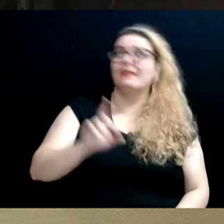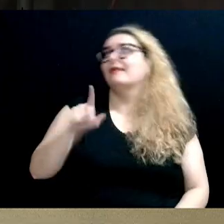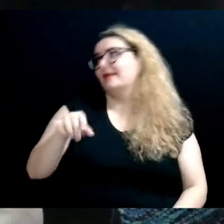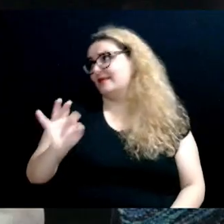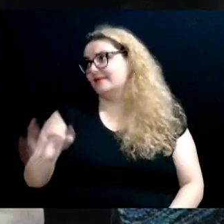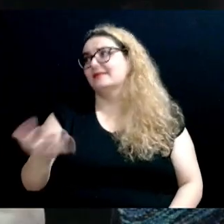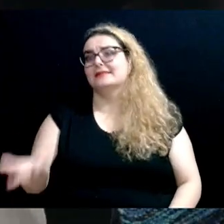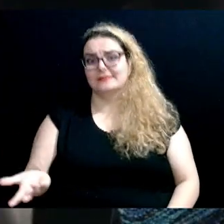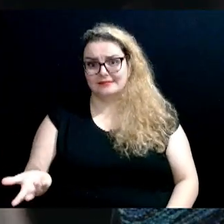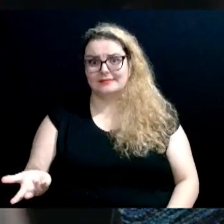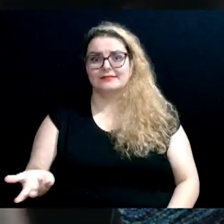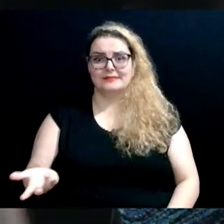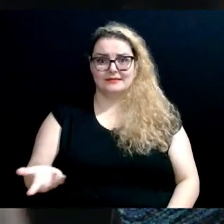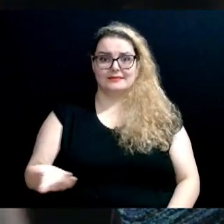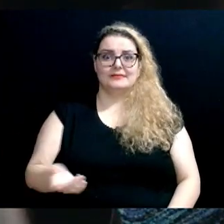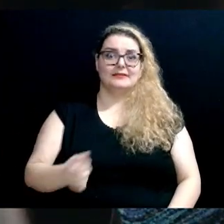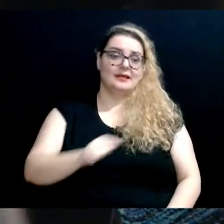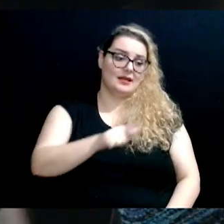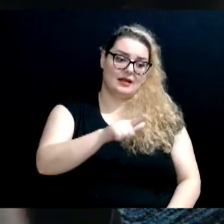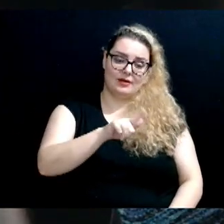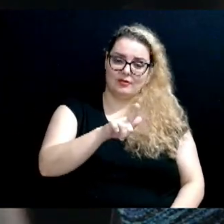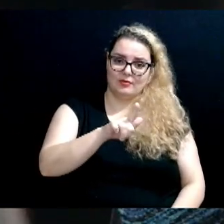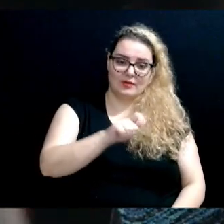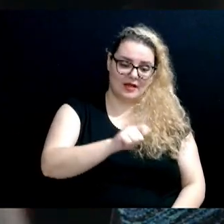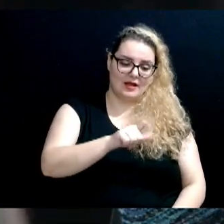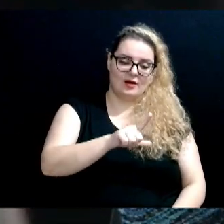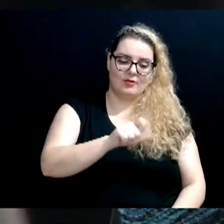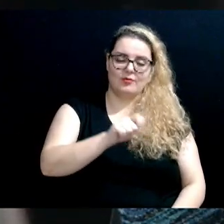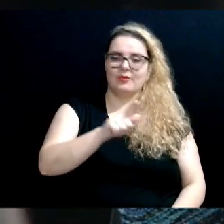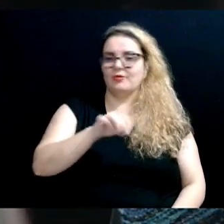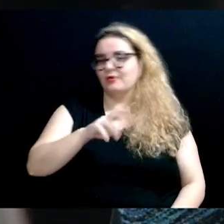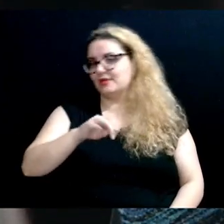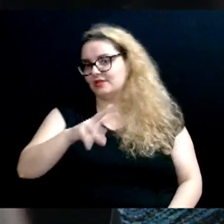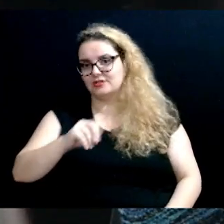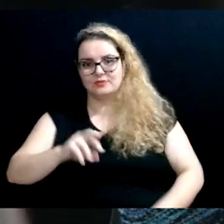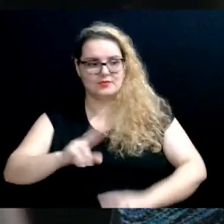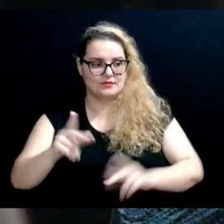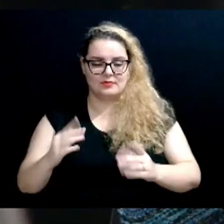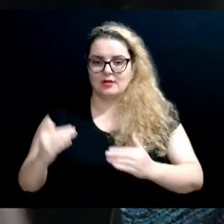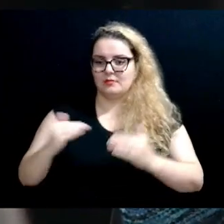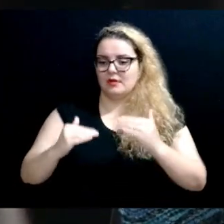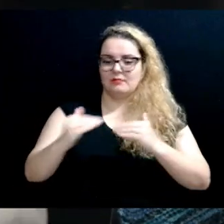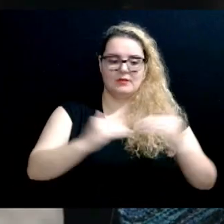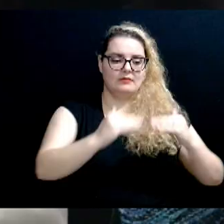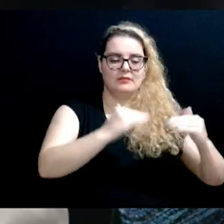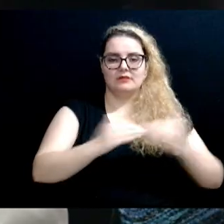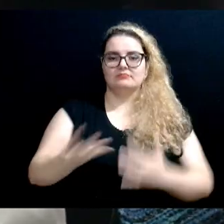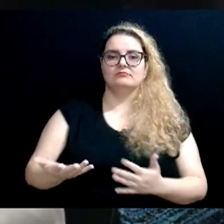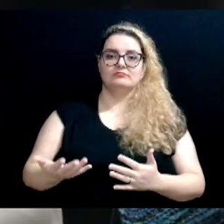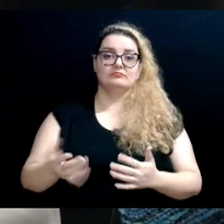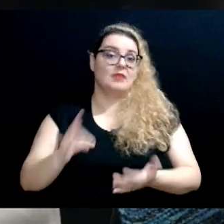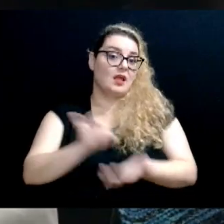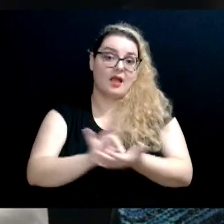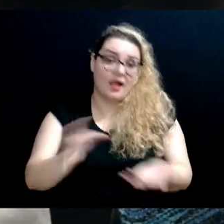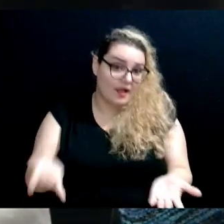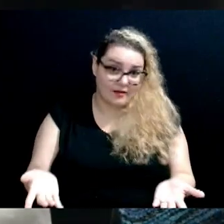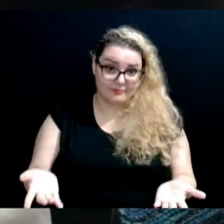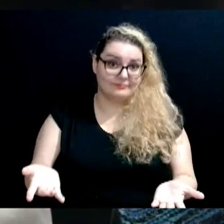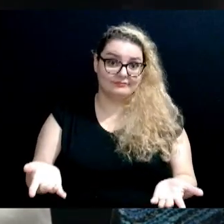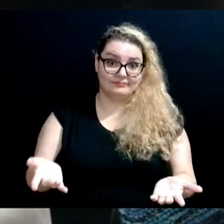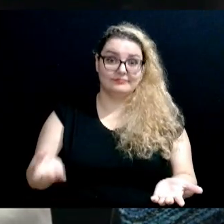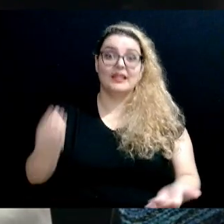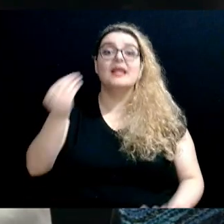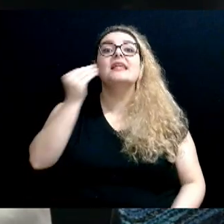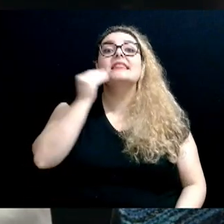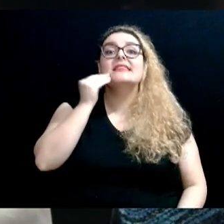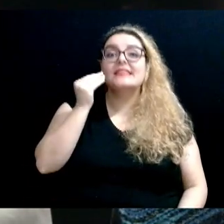São algoritmos, ali o que a gente tem são algoritmos se comportando de uma maneira super real, tentando simular